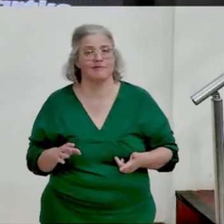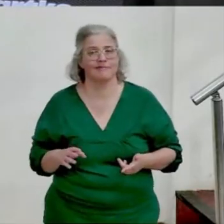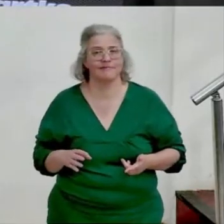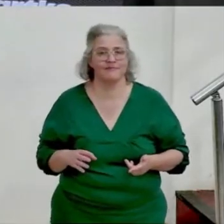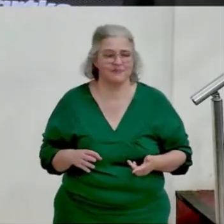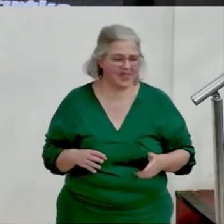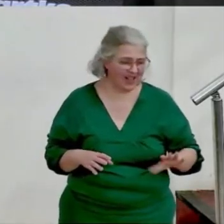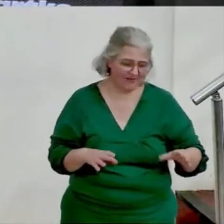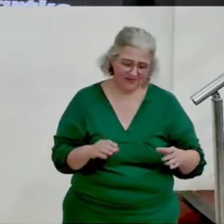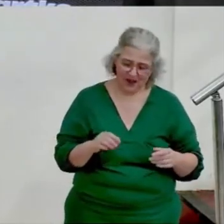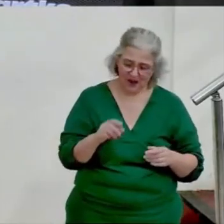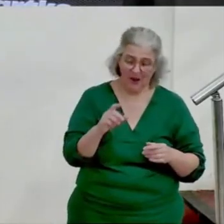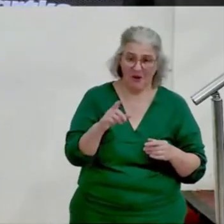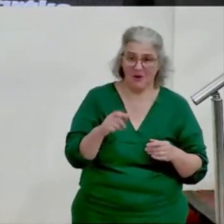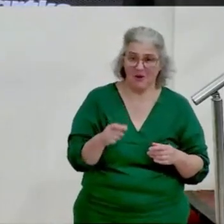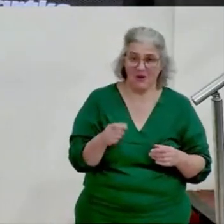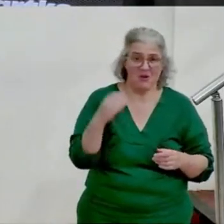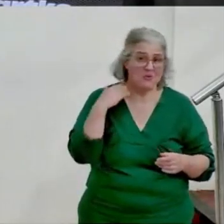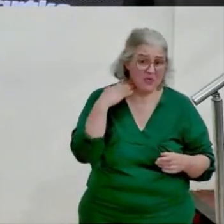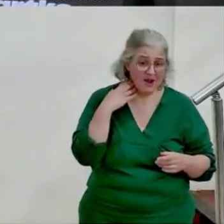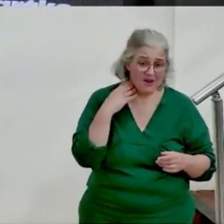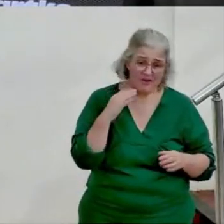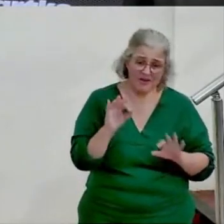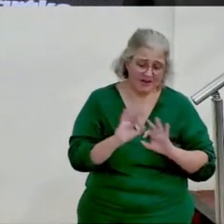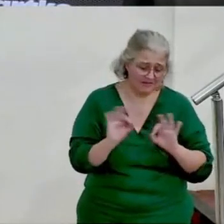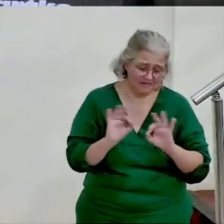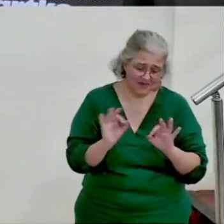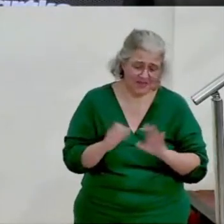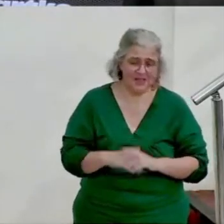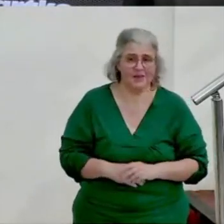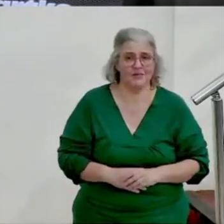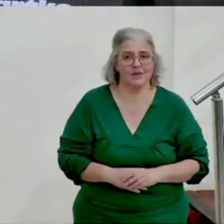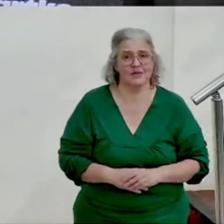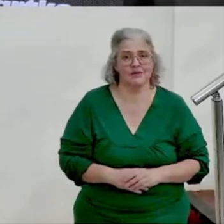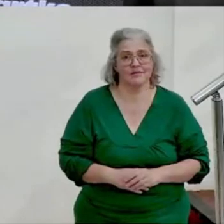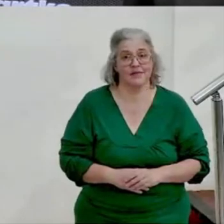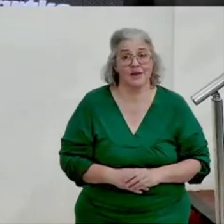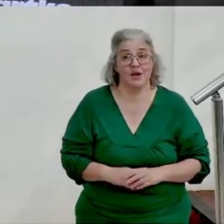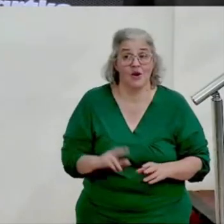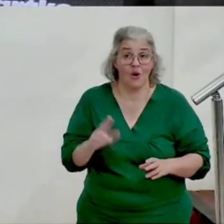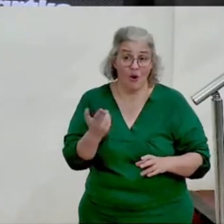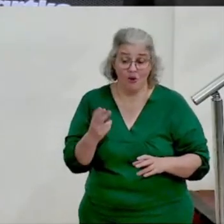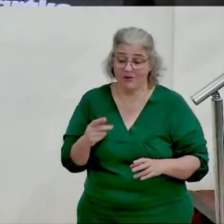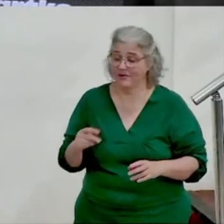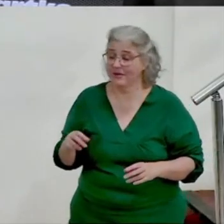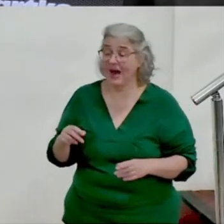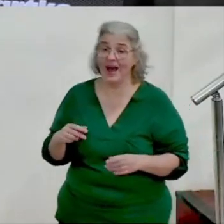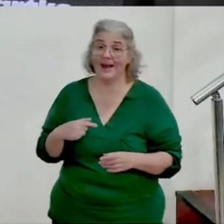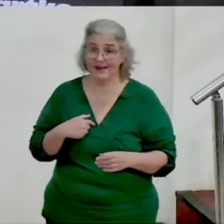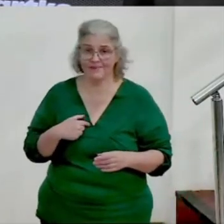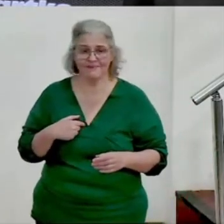tranquila? Em paz me dentro e logo pego no sono, porque o meu candidato favorito venceu as eleições.